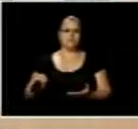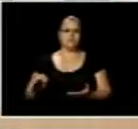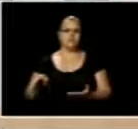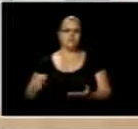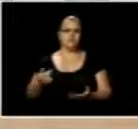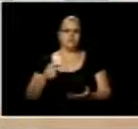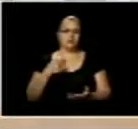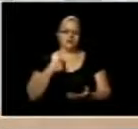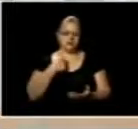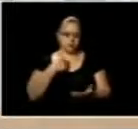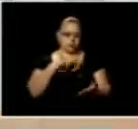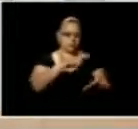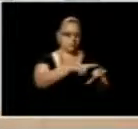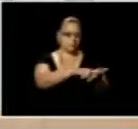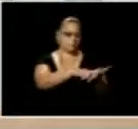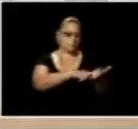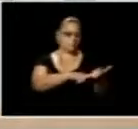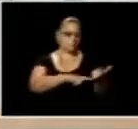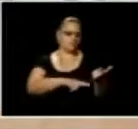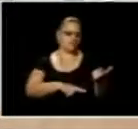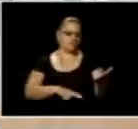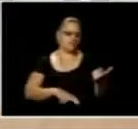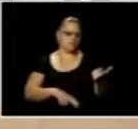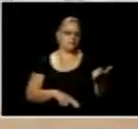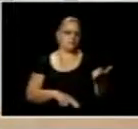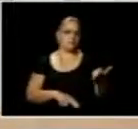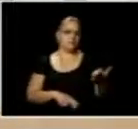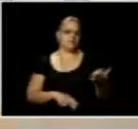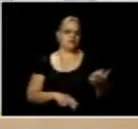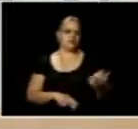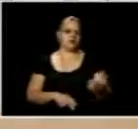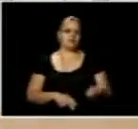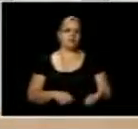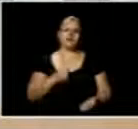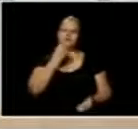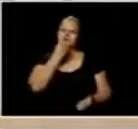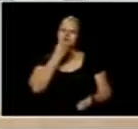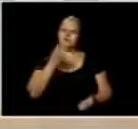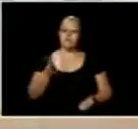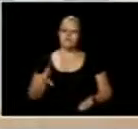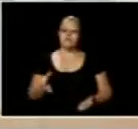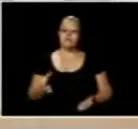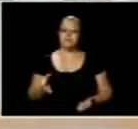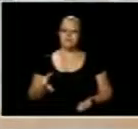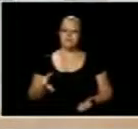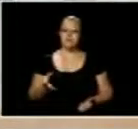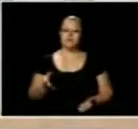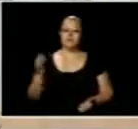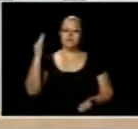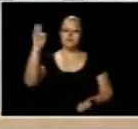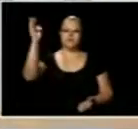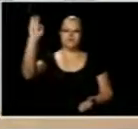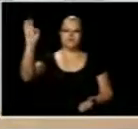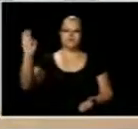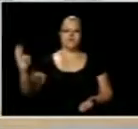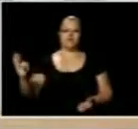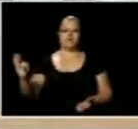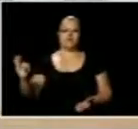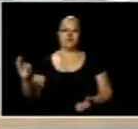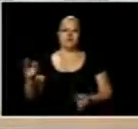nova secretária, ela é especializada, mas em propaganda e marketing. Ela é especializada